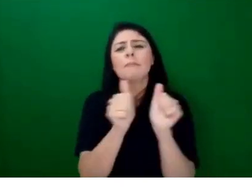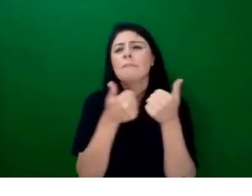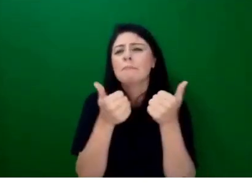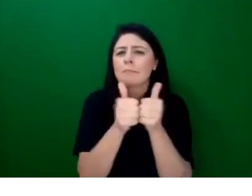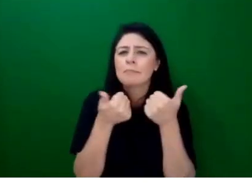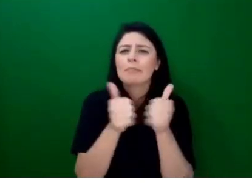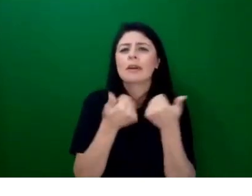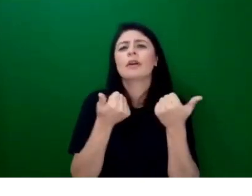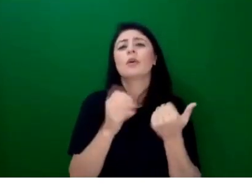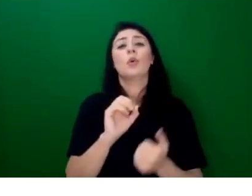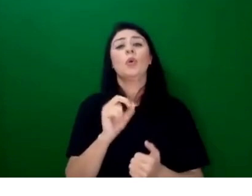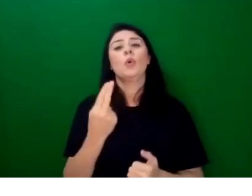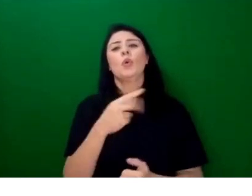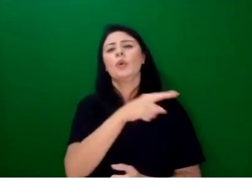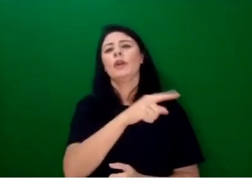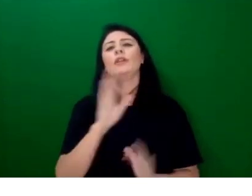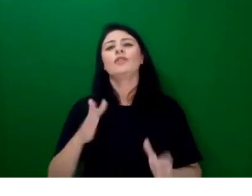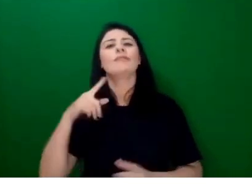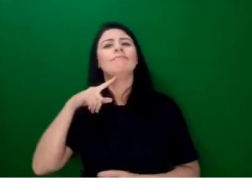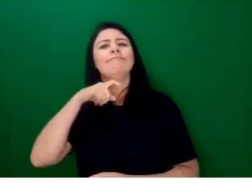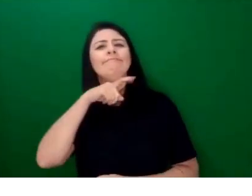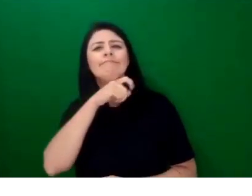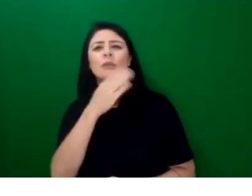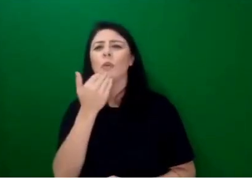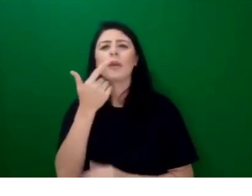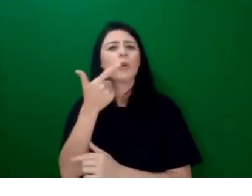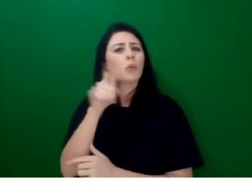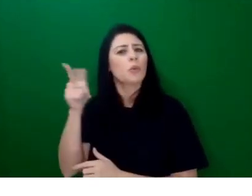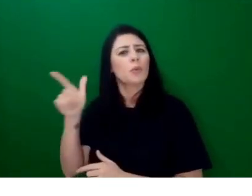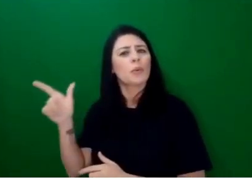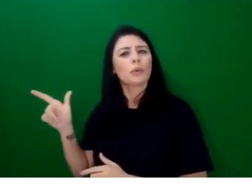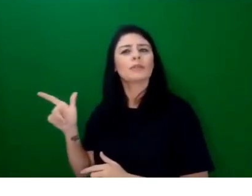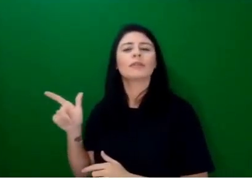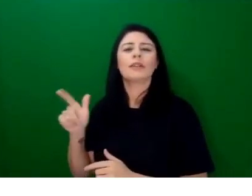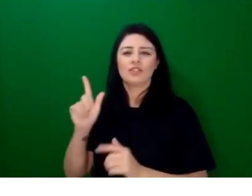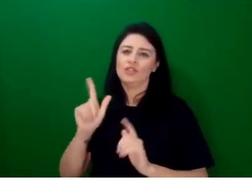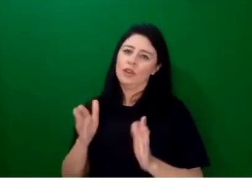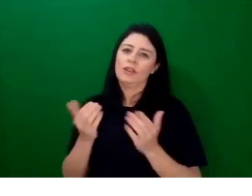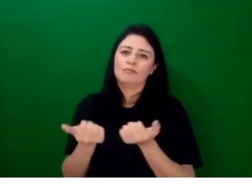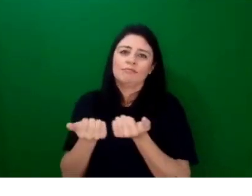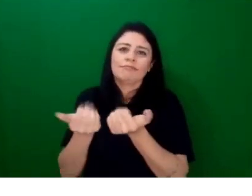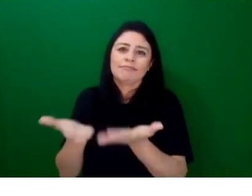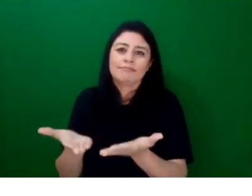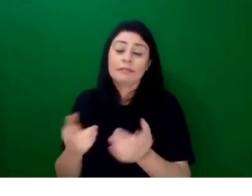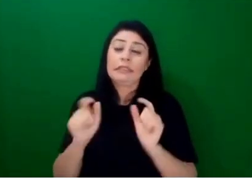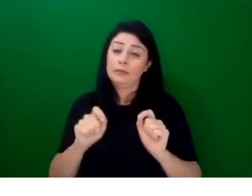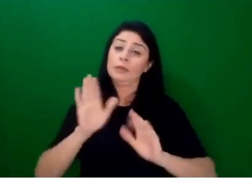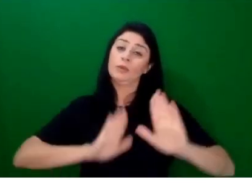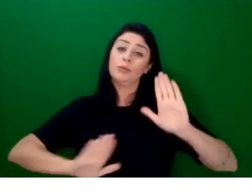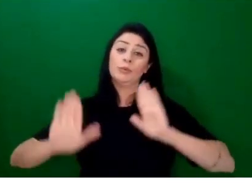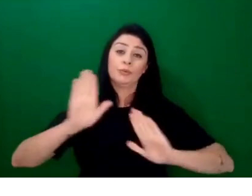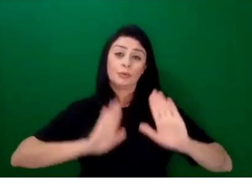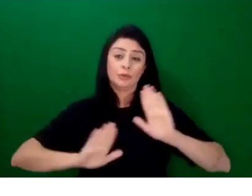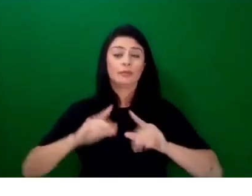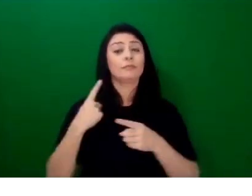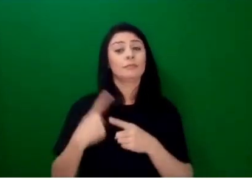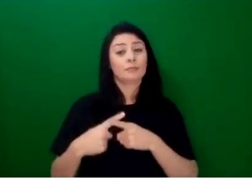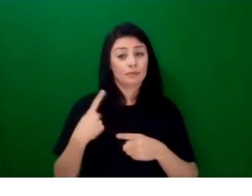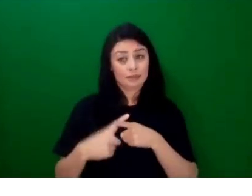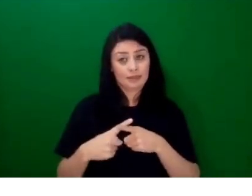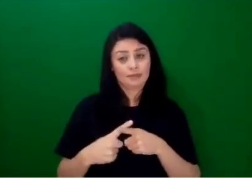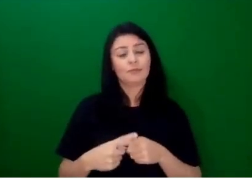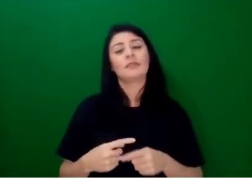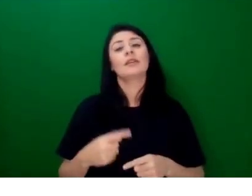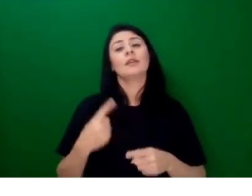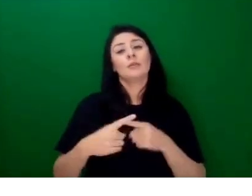pão, ou ele está sentindo vontade de comer outros alimentos que foram oferecidos para ele. Isso que tem que tomar cuidado. Por